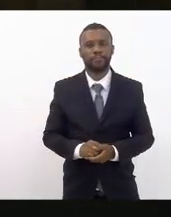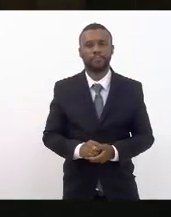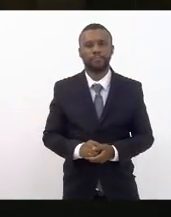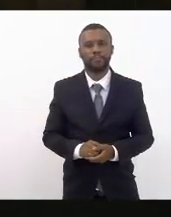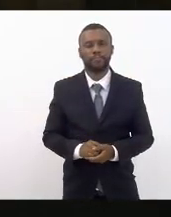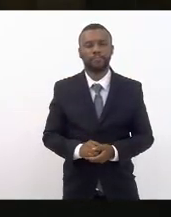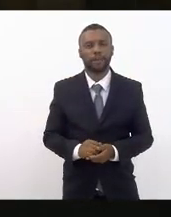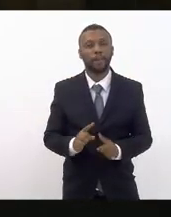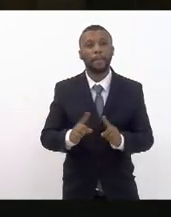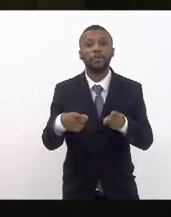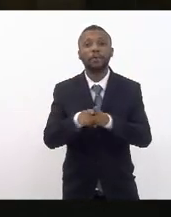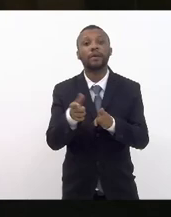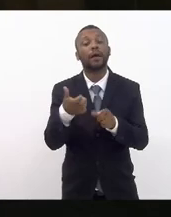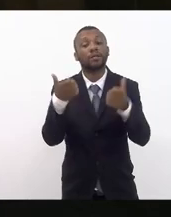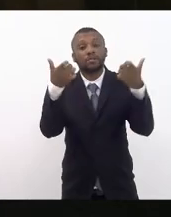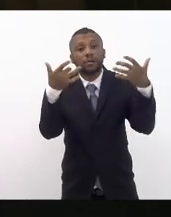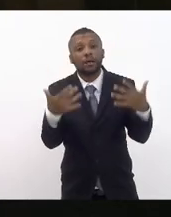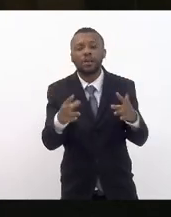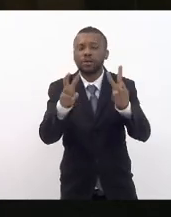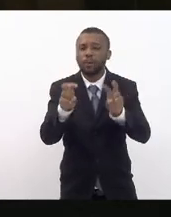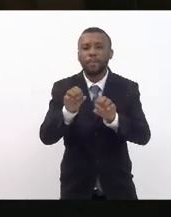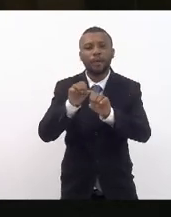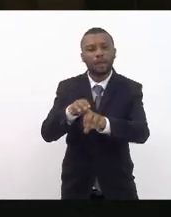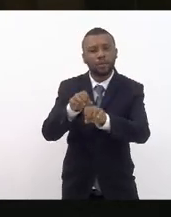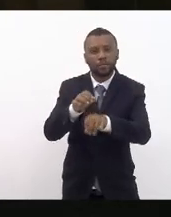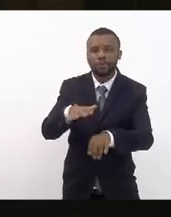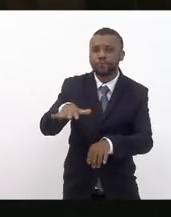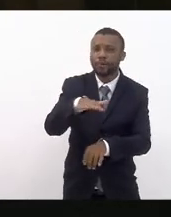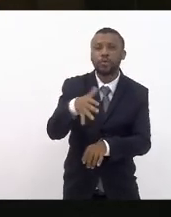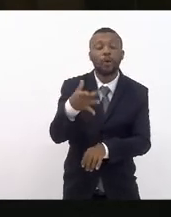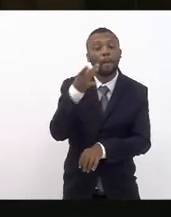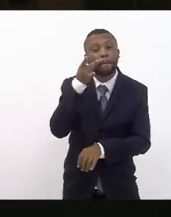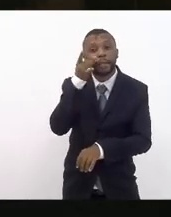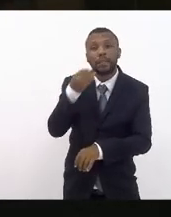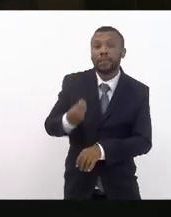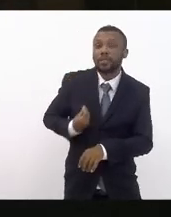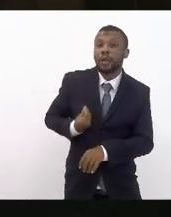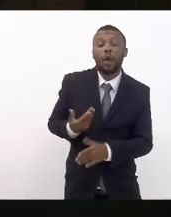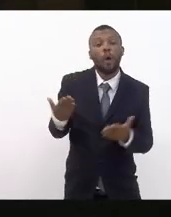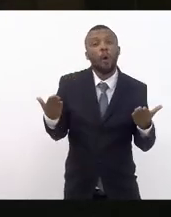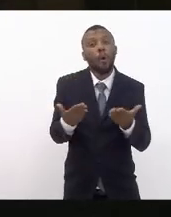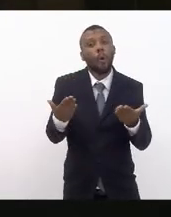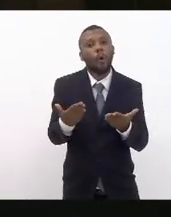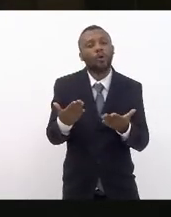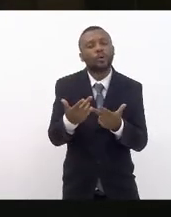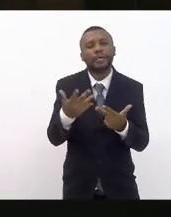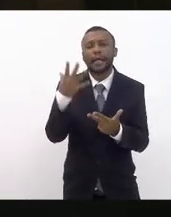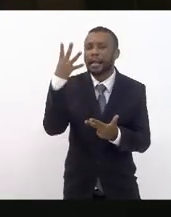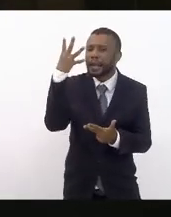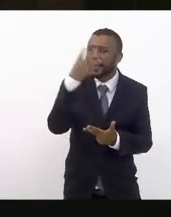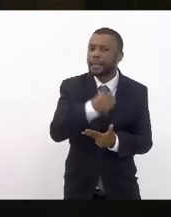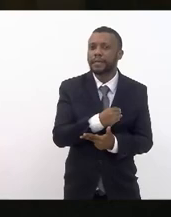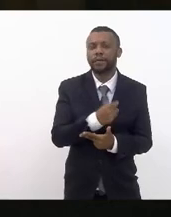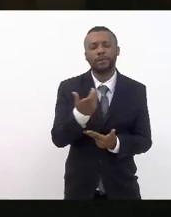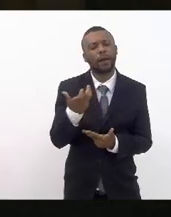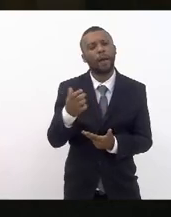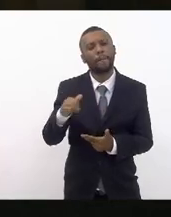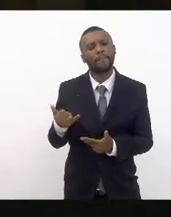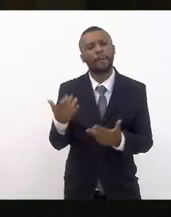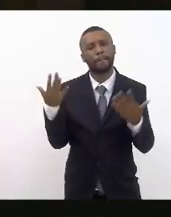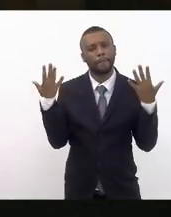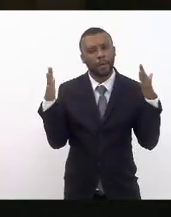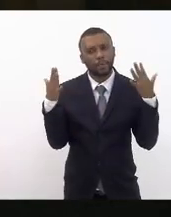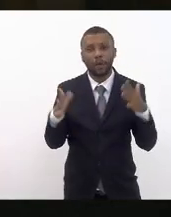Mas eu quero falar também, já que nós vamos falar de educação, quero falar do que eu presenciei hoje, a coisa mais linda do mundo. Quero aqui parabenizar